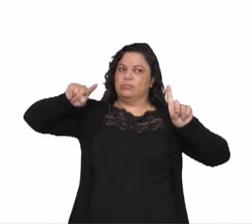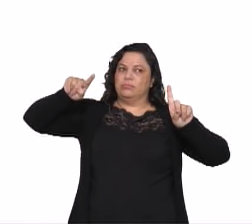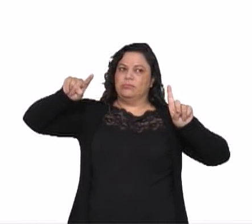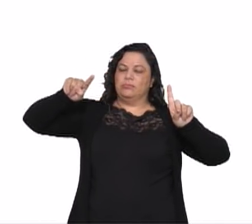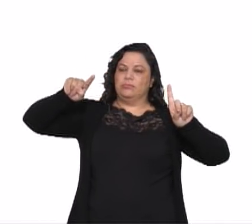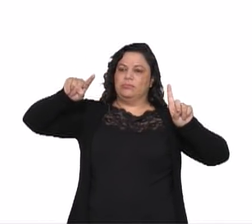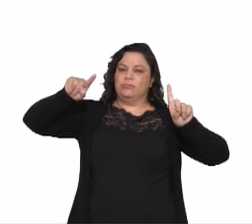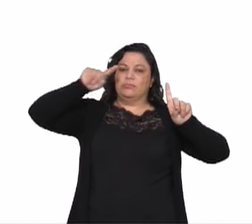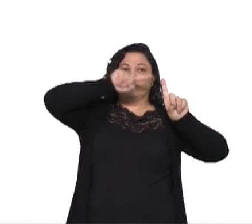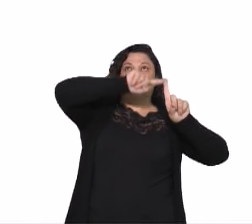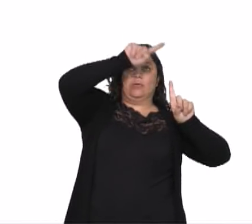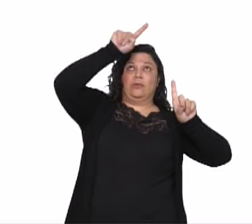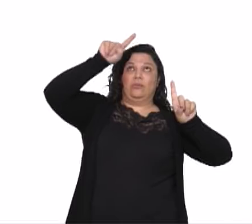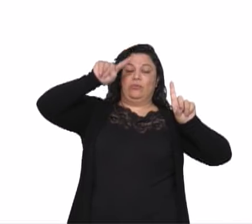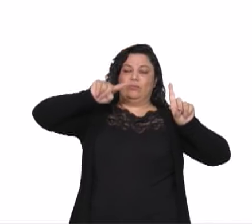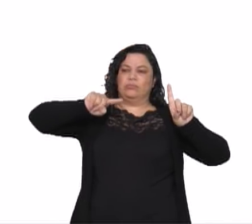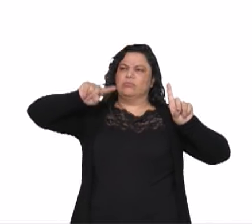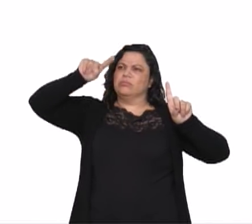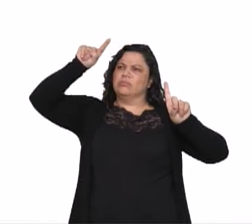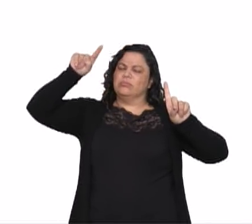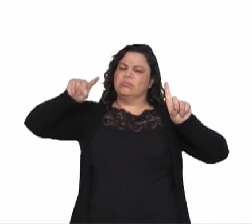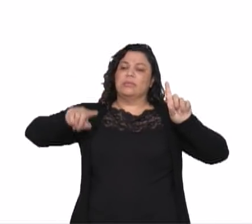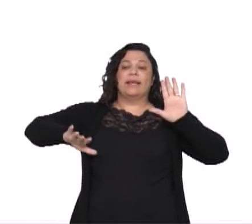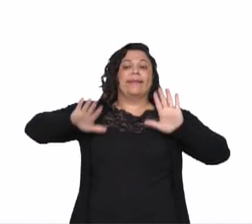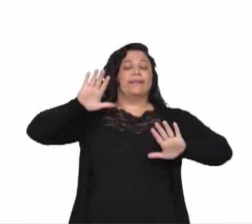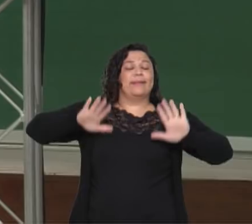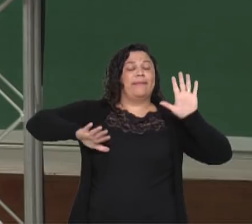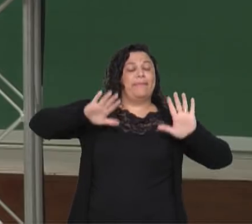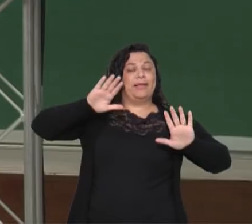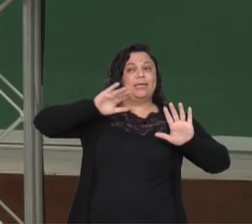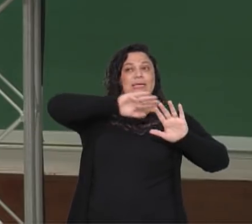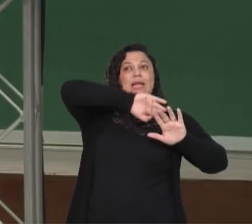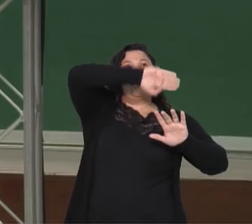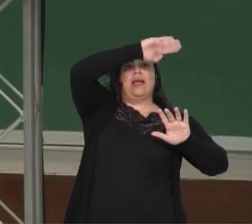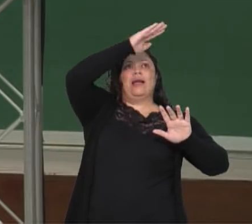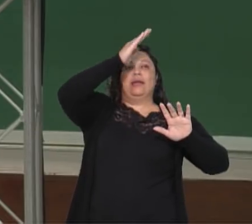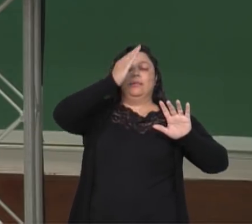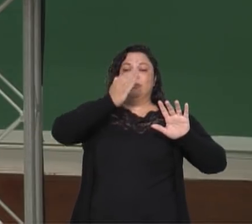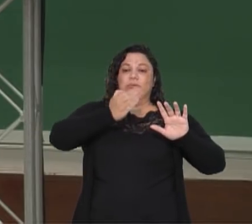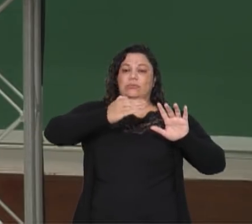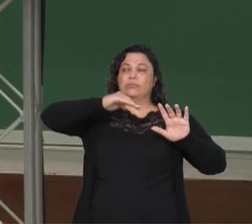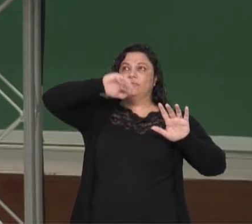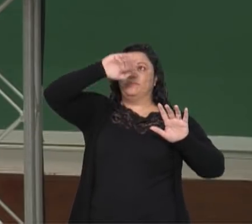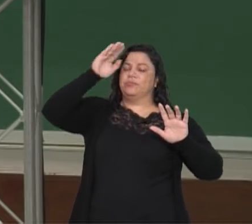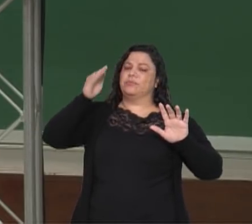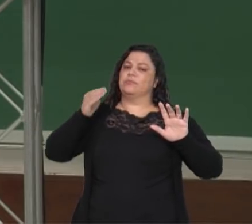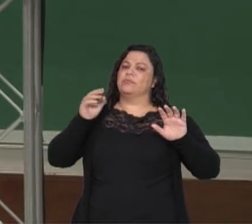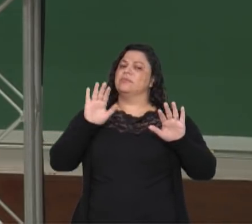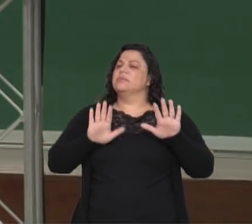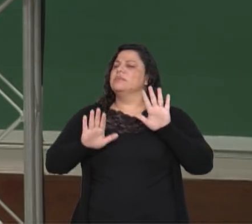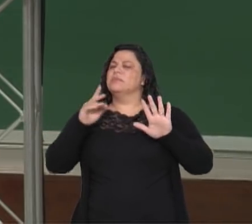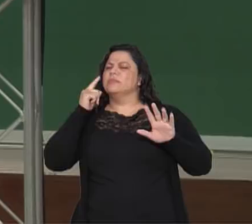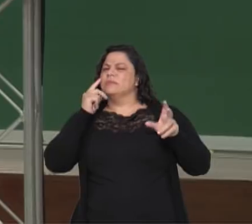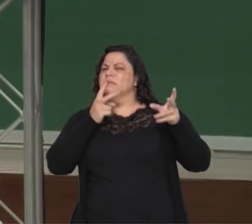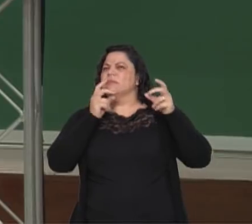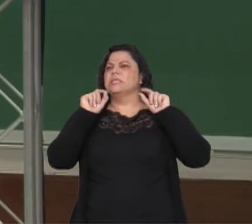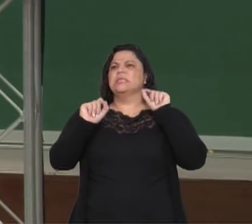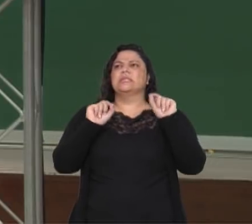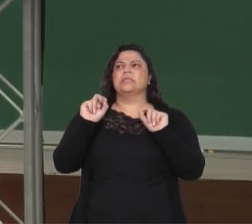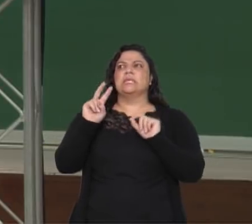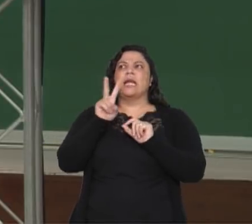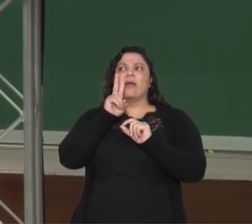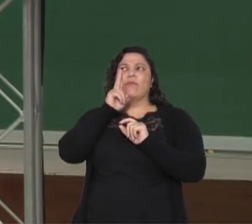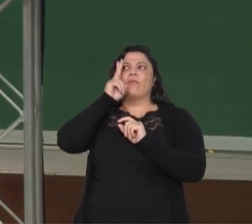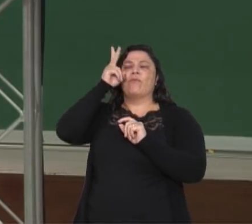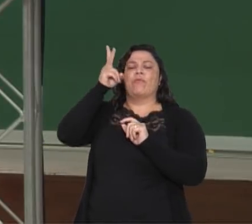De acordo com o tamanho da amplitude, eu defino se um som é mais forte ou mais fraco. Então, uma